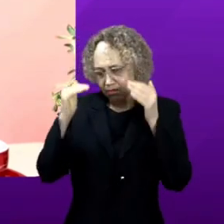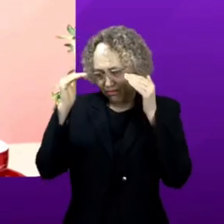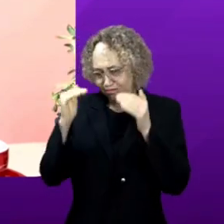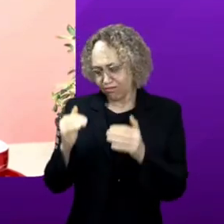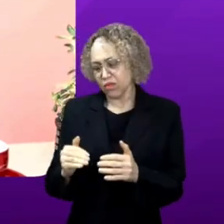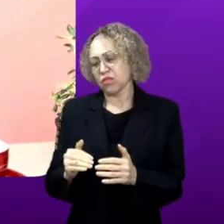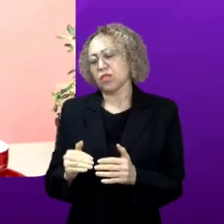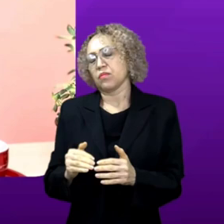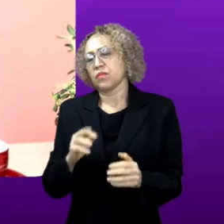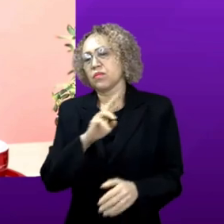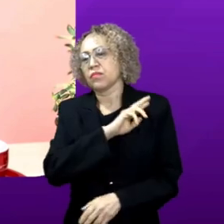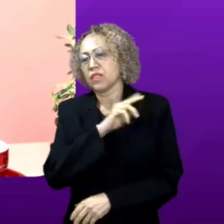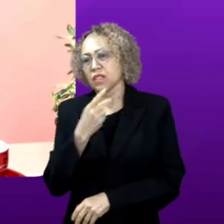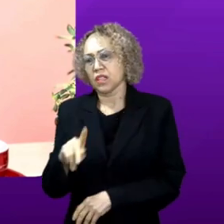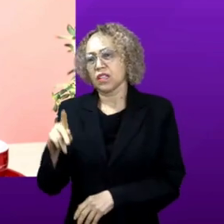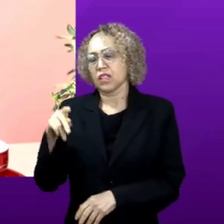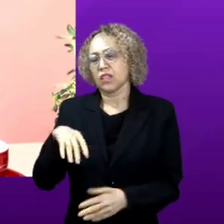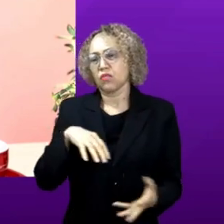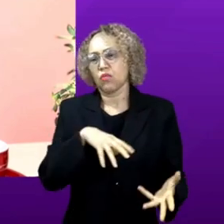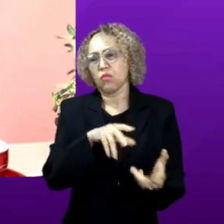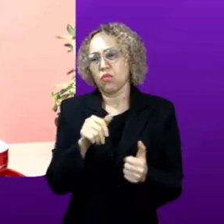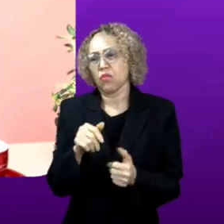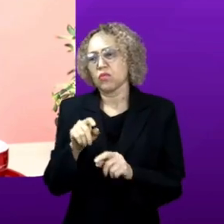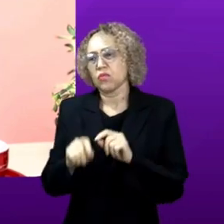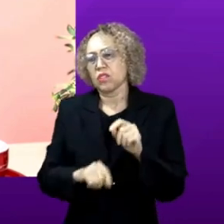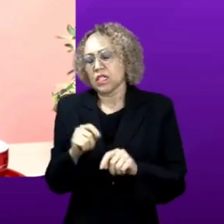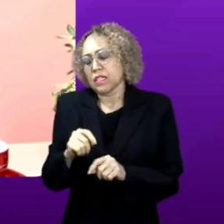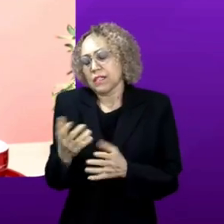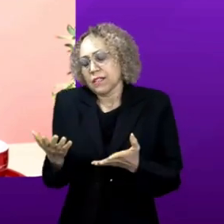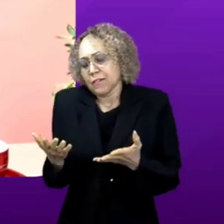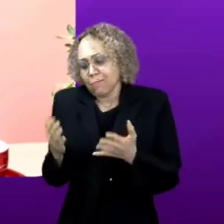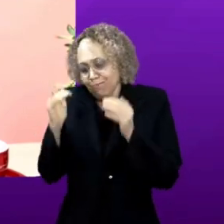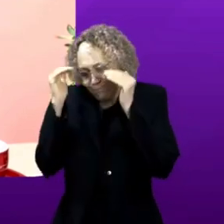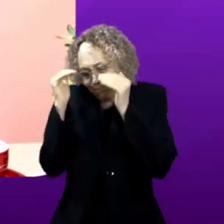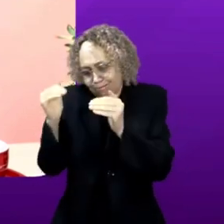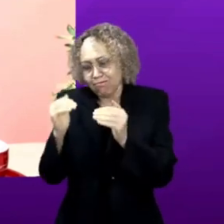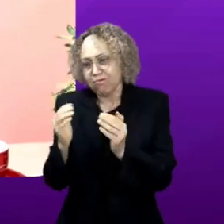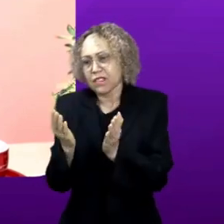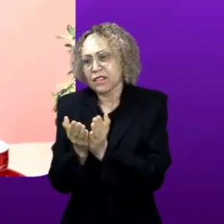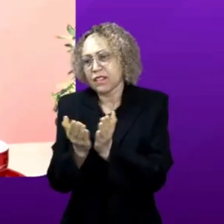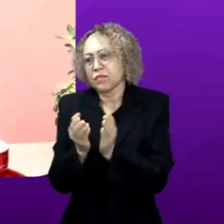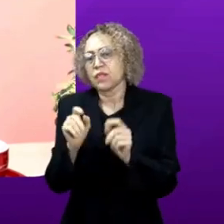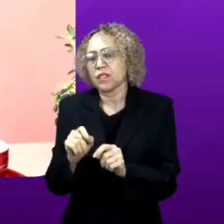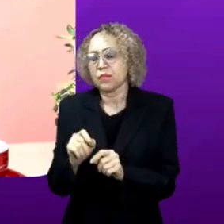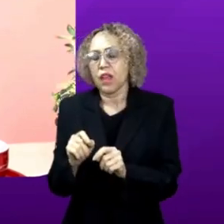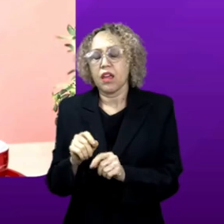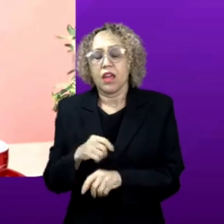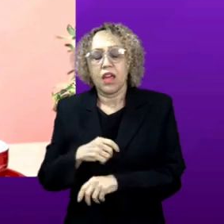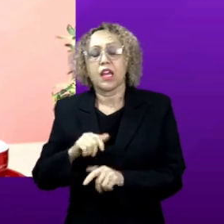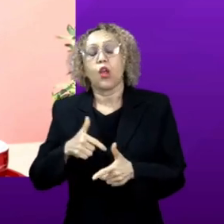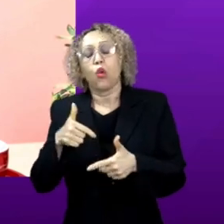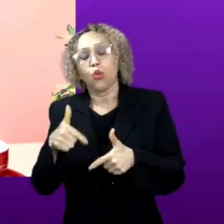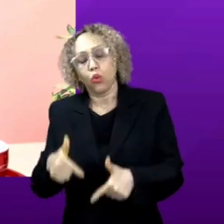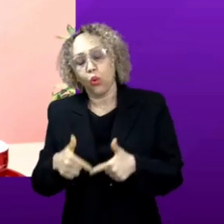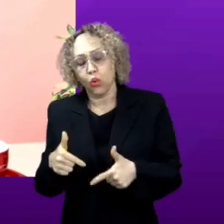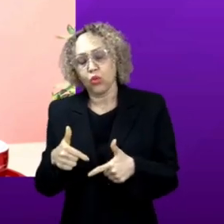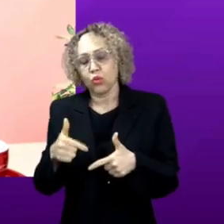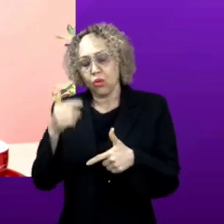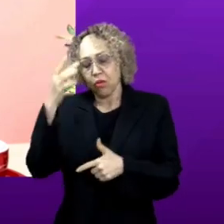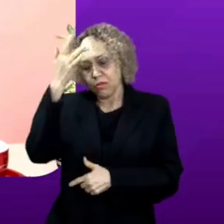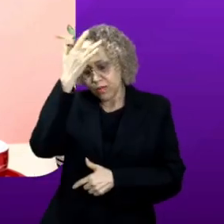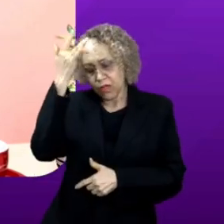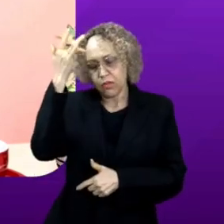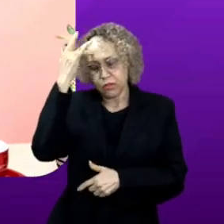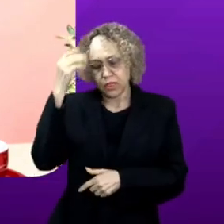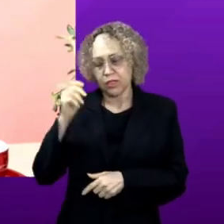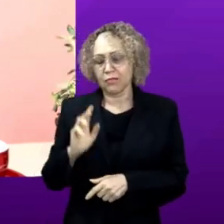sua parte na culpa da maldição bíblica. Ela fez o possível para não ficar louca e buscou, em vão, um